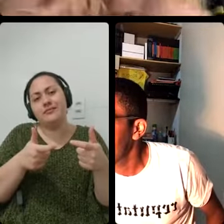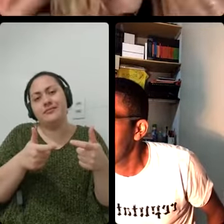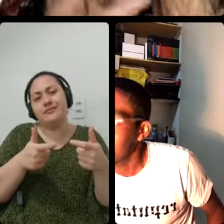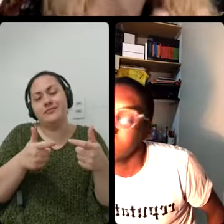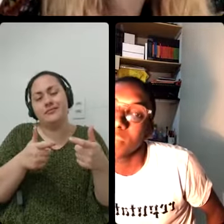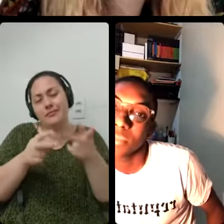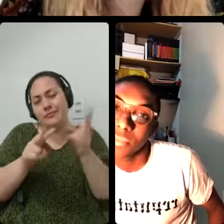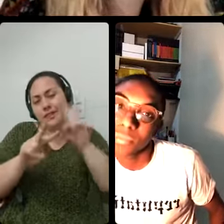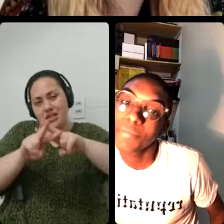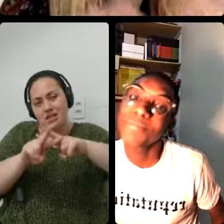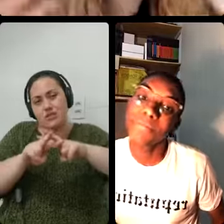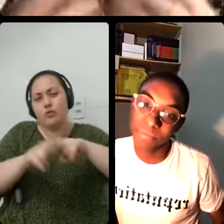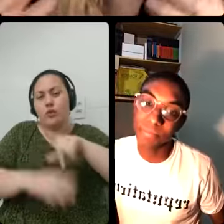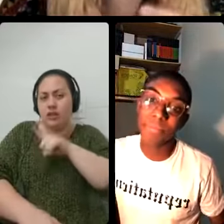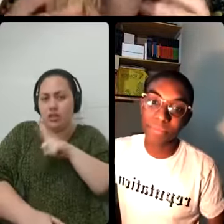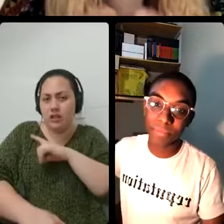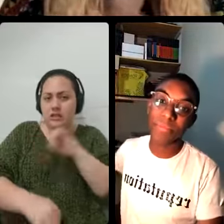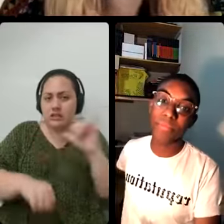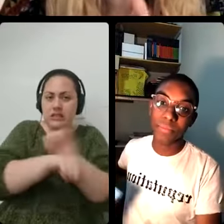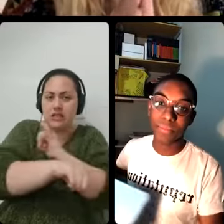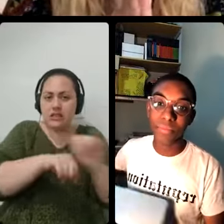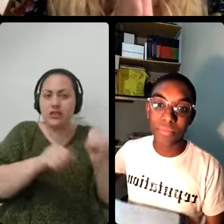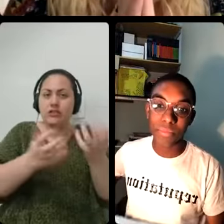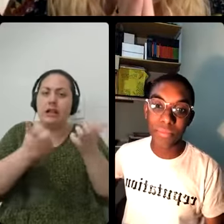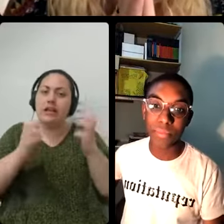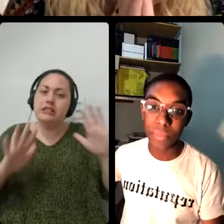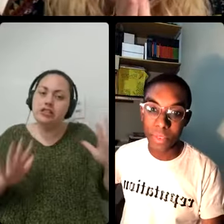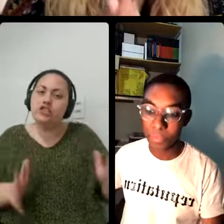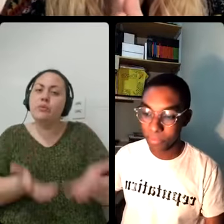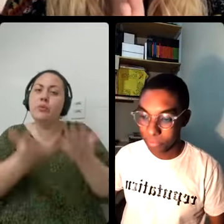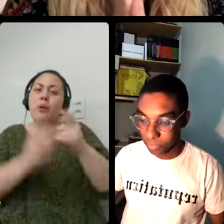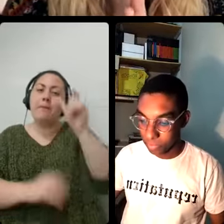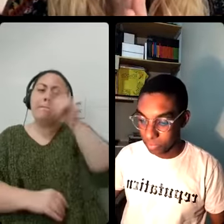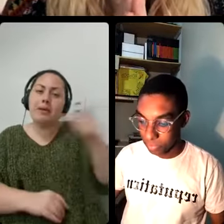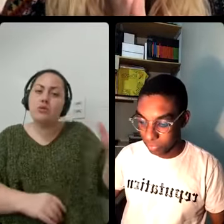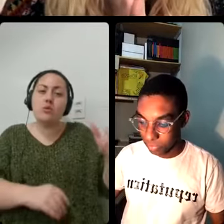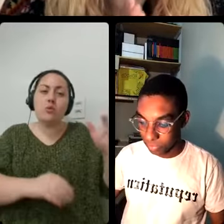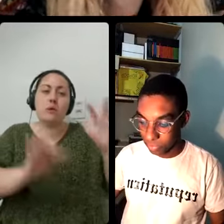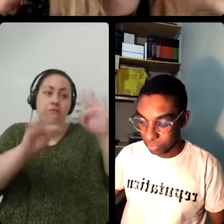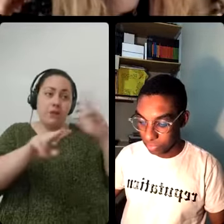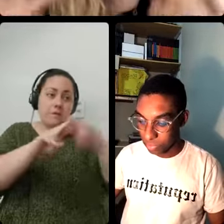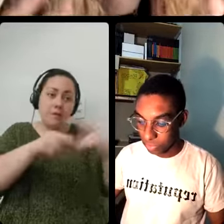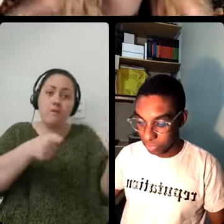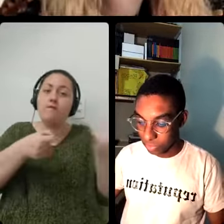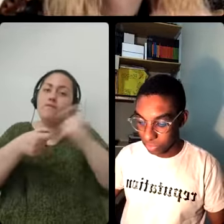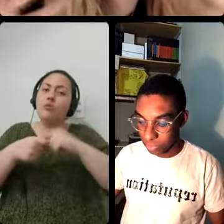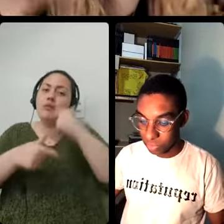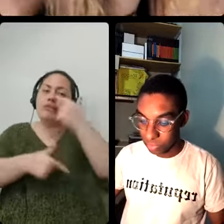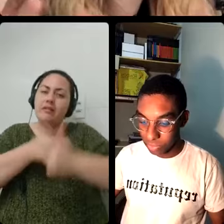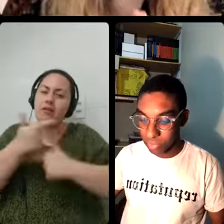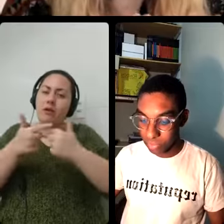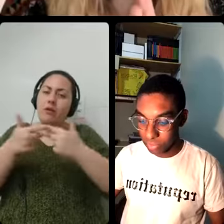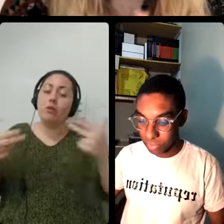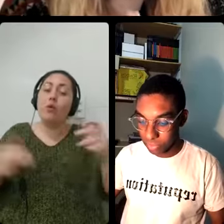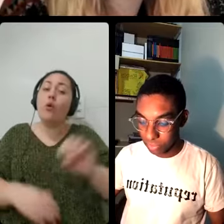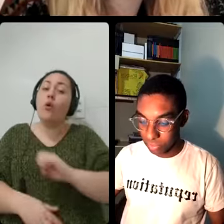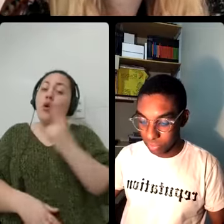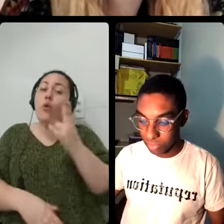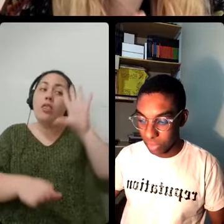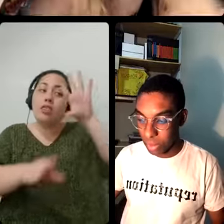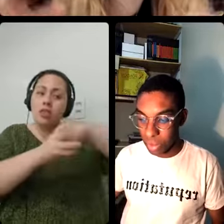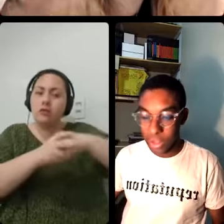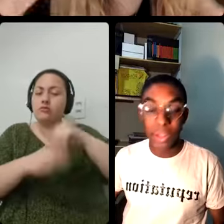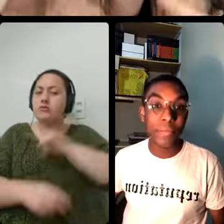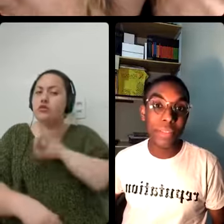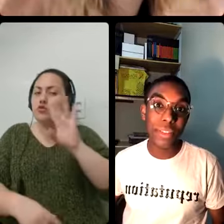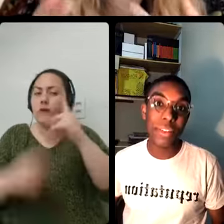de uma outra forma, ou o que é produzido dentro do espaço da prisão acaba sendo mais agressões, mais violências, né?